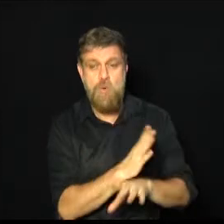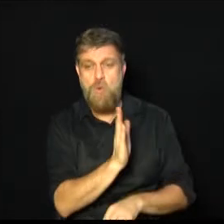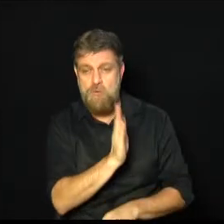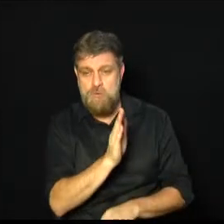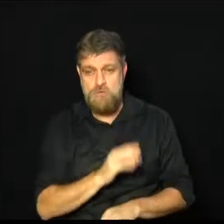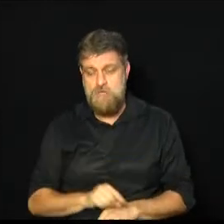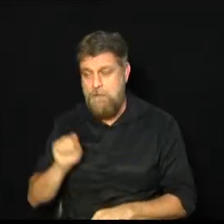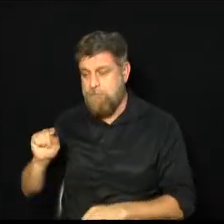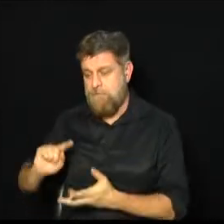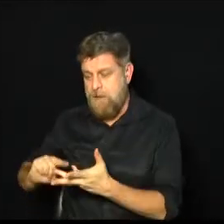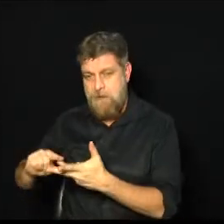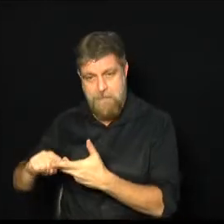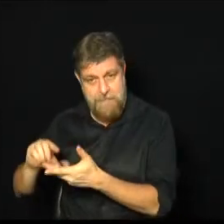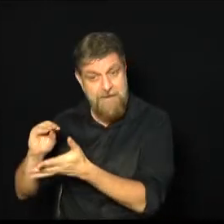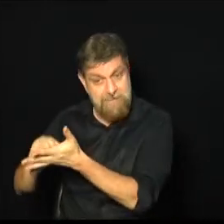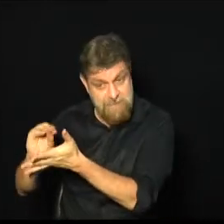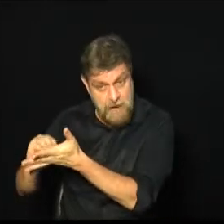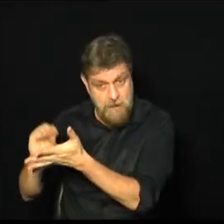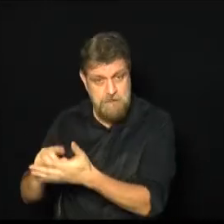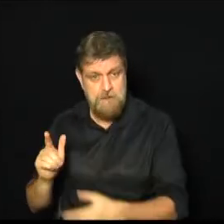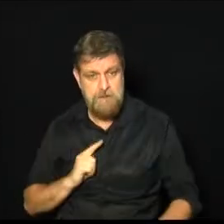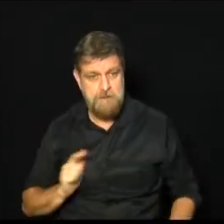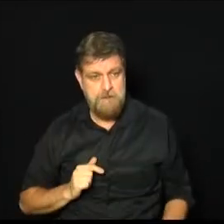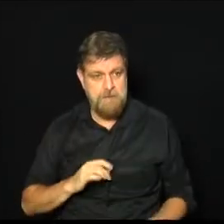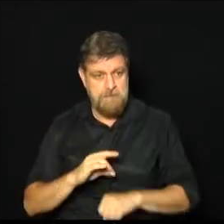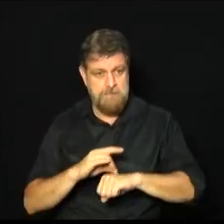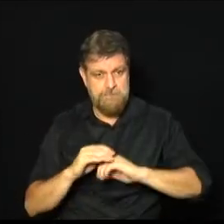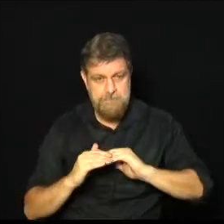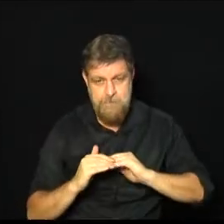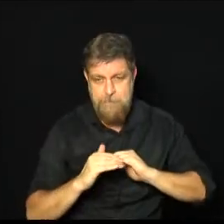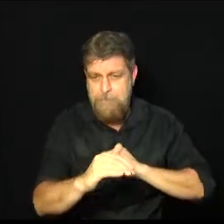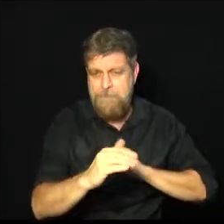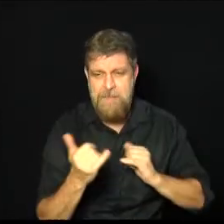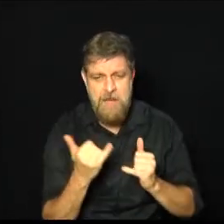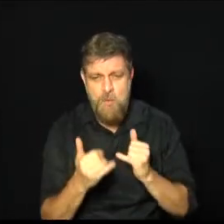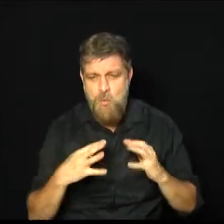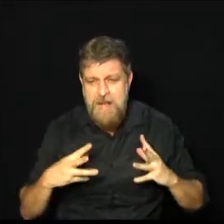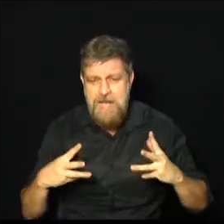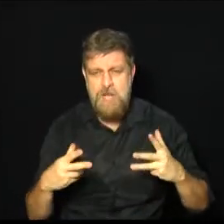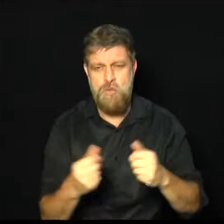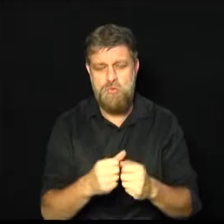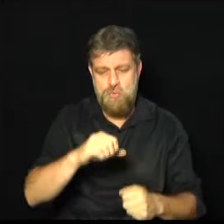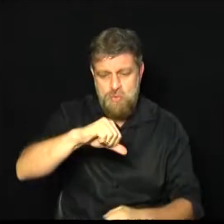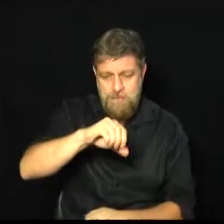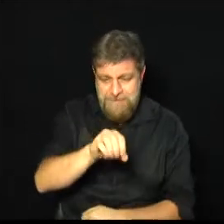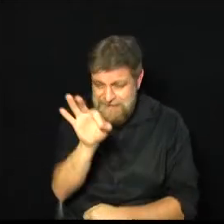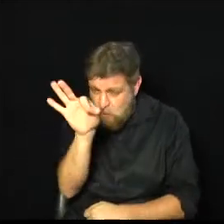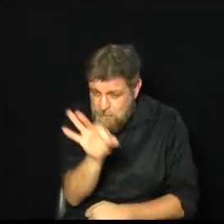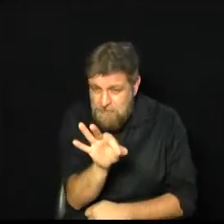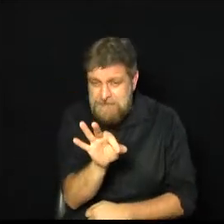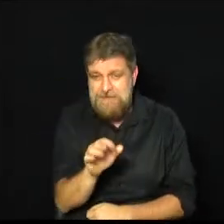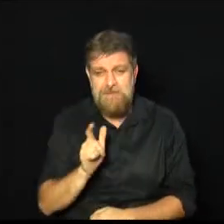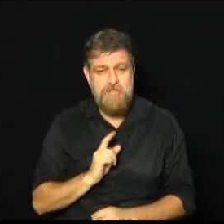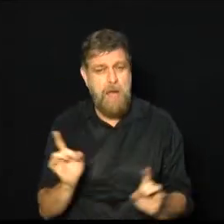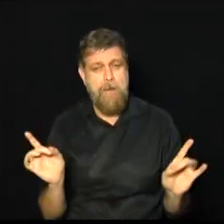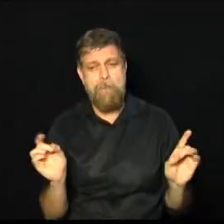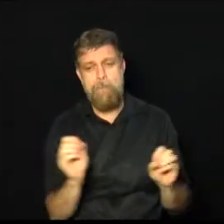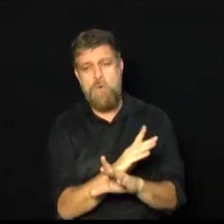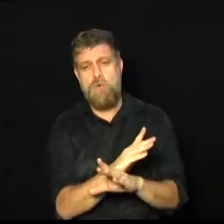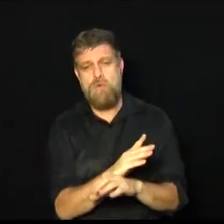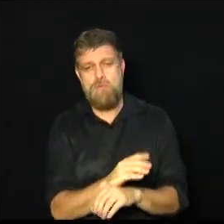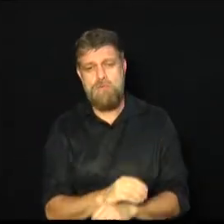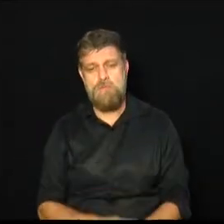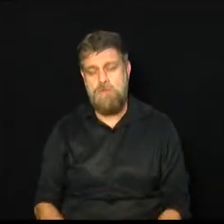faltam fazer. Dos pavimentos, nós temos praticamente tudo concluído, né? Do 100%, 98%, então, por cento concluído, é praticamente